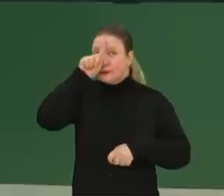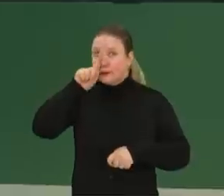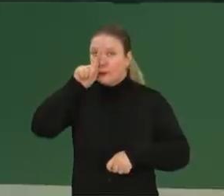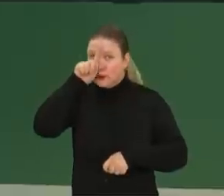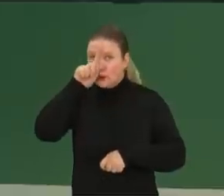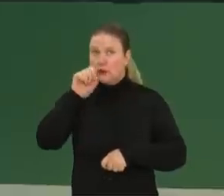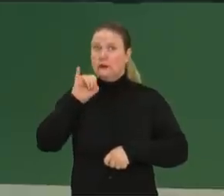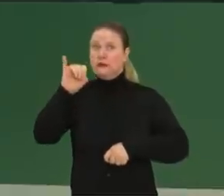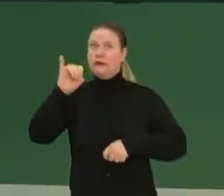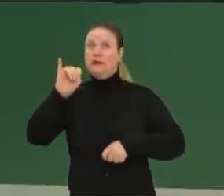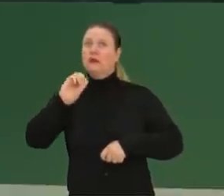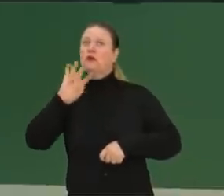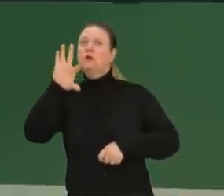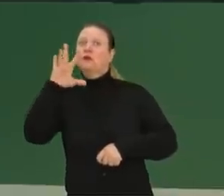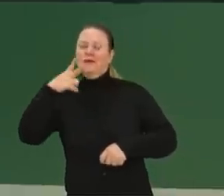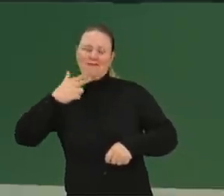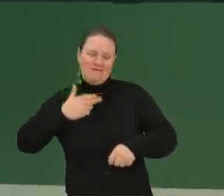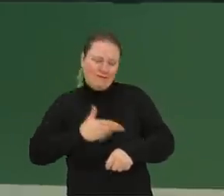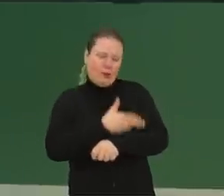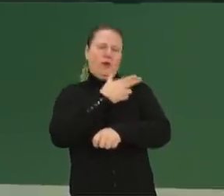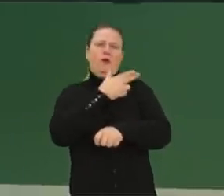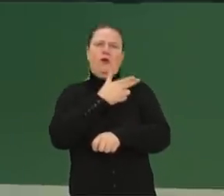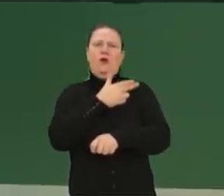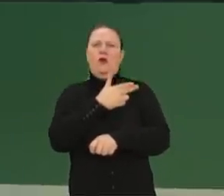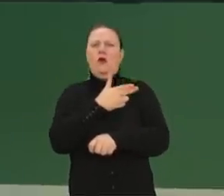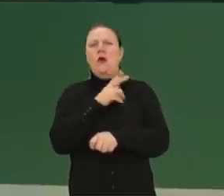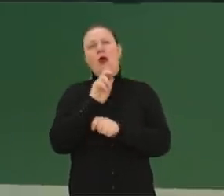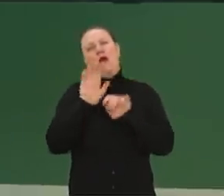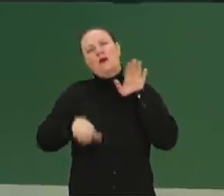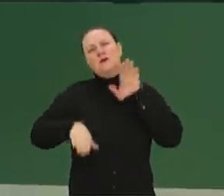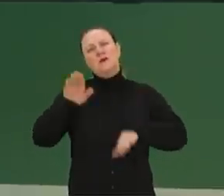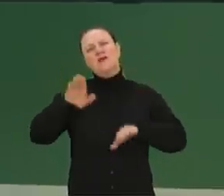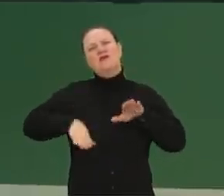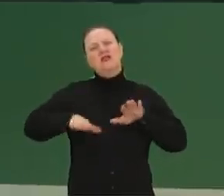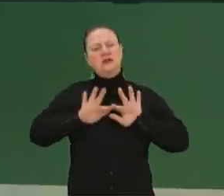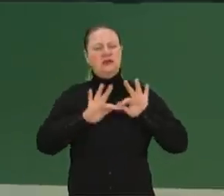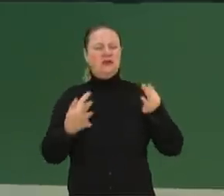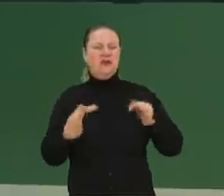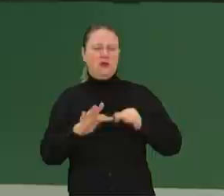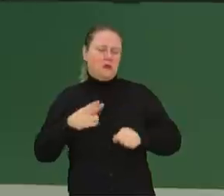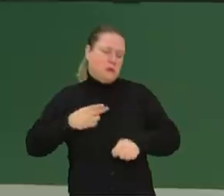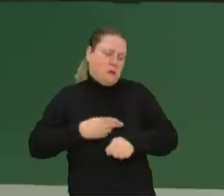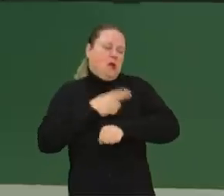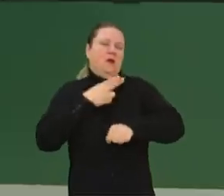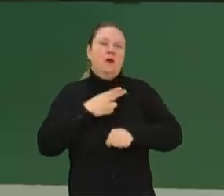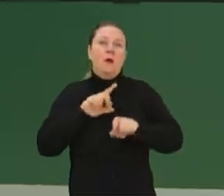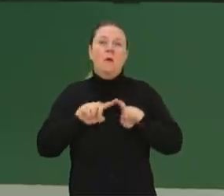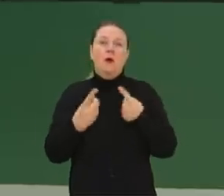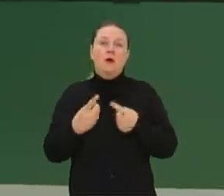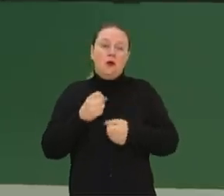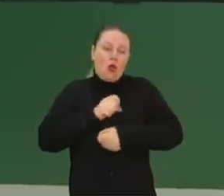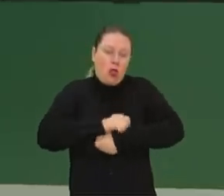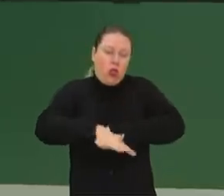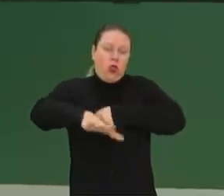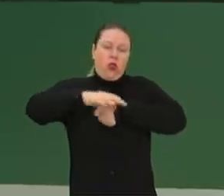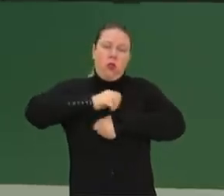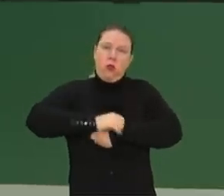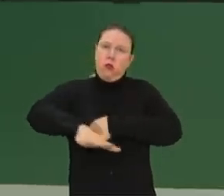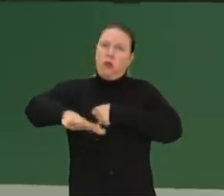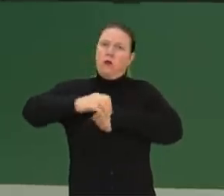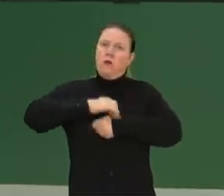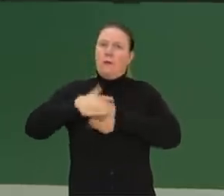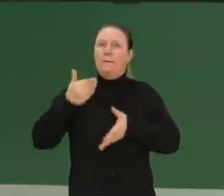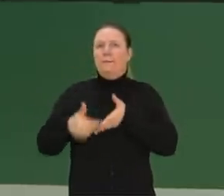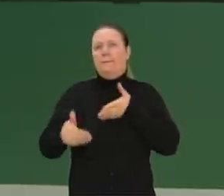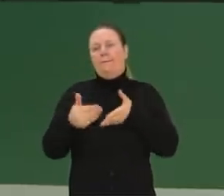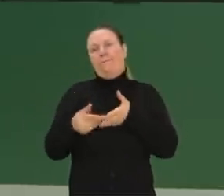se corta, às vezes nem foi um ferimento que seria grave, mas como ela não coagula o sangue, ela acaba perdendo muito sangue, tá?